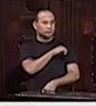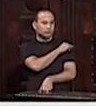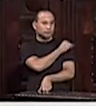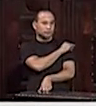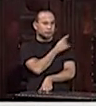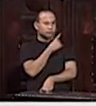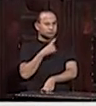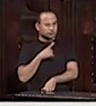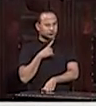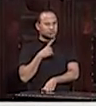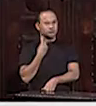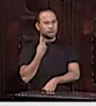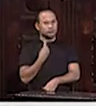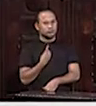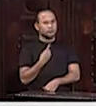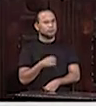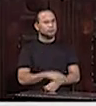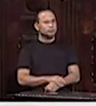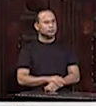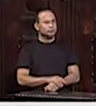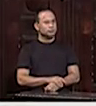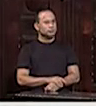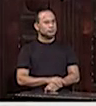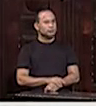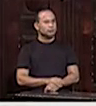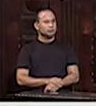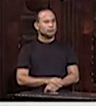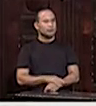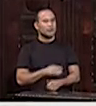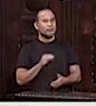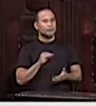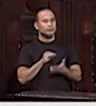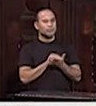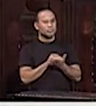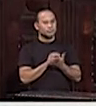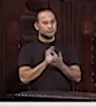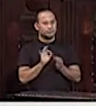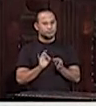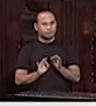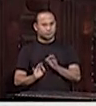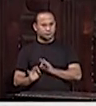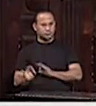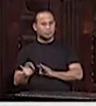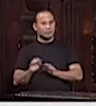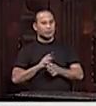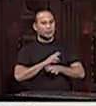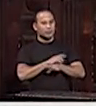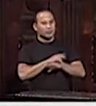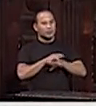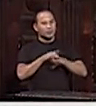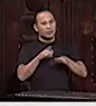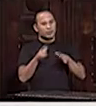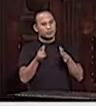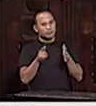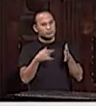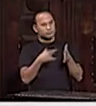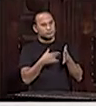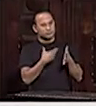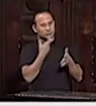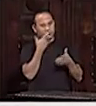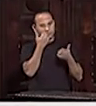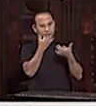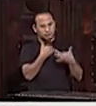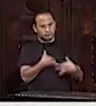tinha uma situação de farra, de falta de controle. Diversos relatórios do Tribunal de Contas do Estado vinham apontando